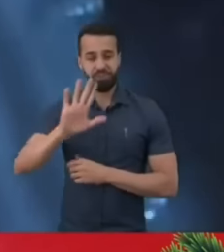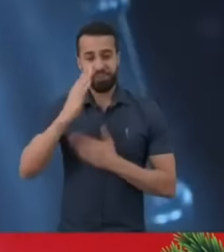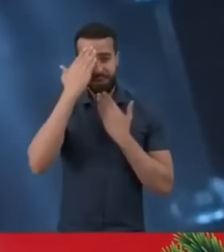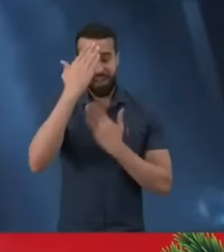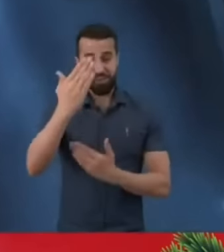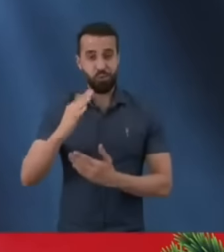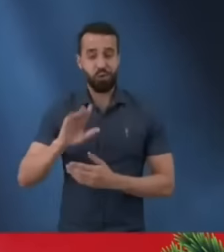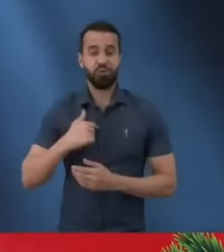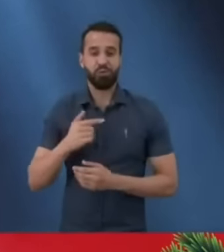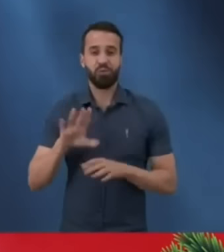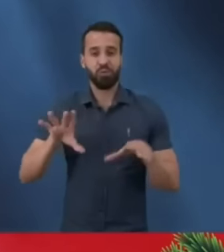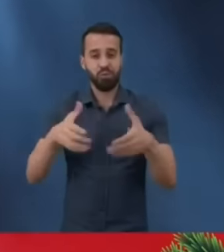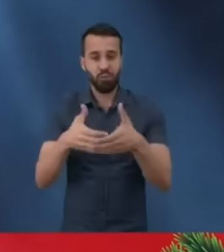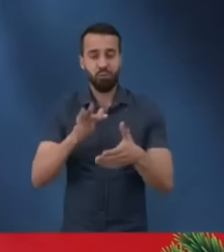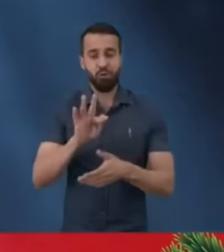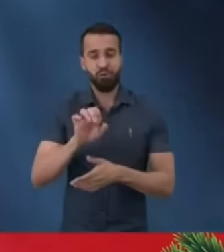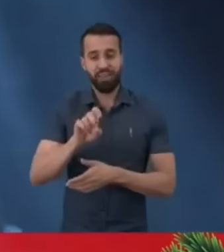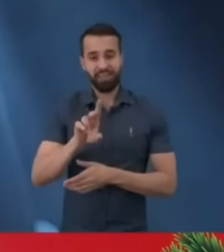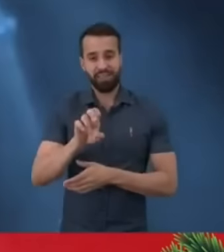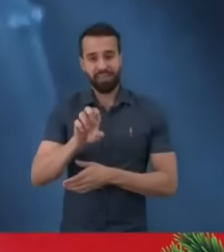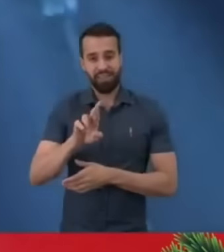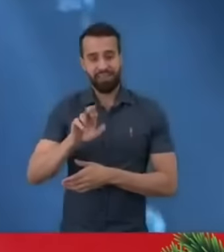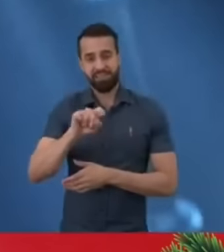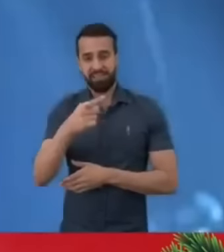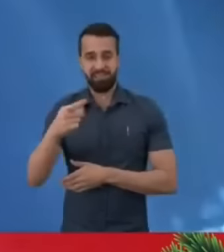Federação do Comércio,